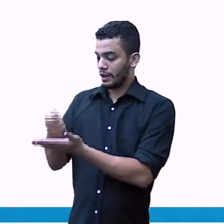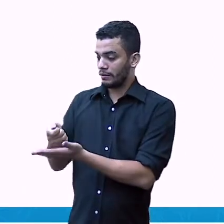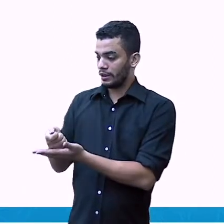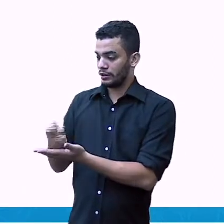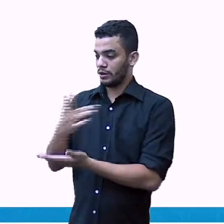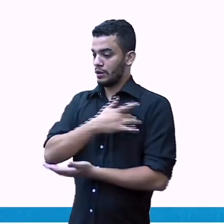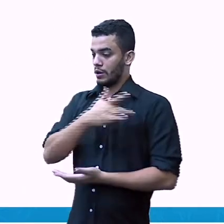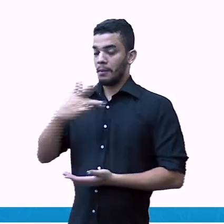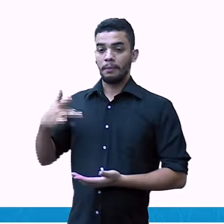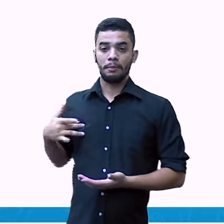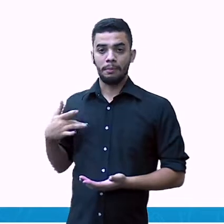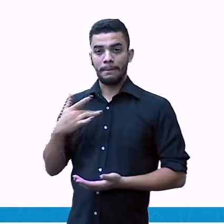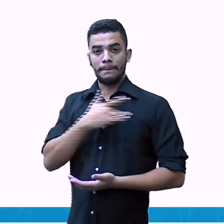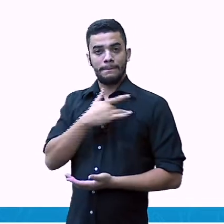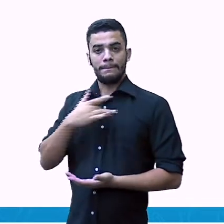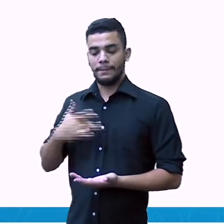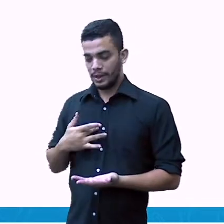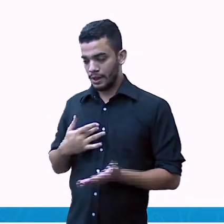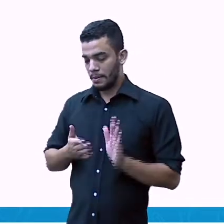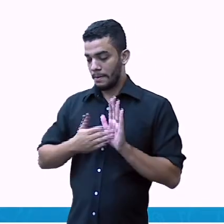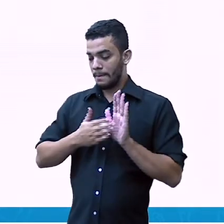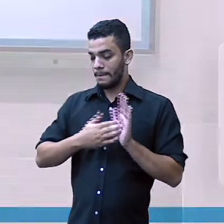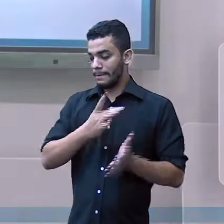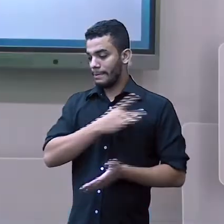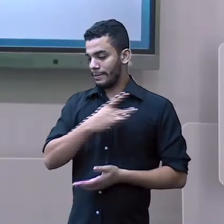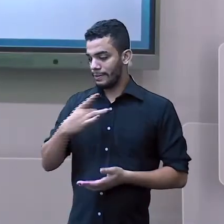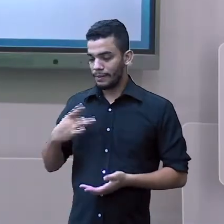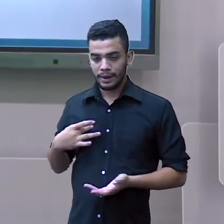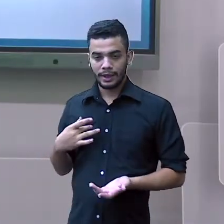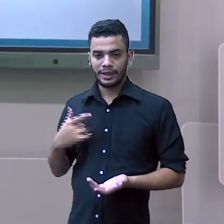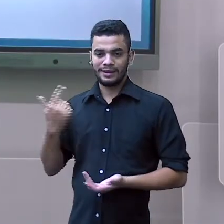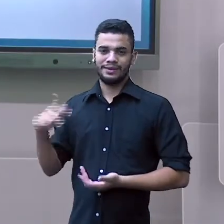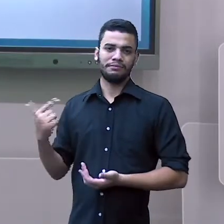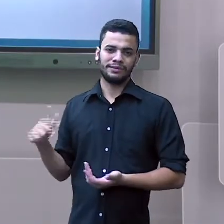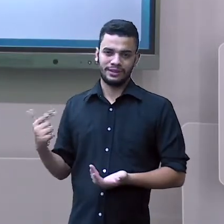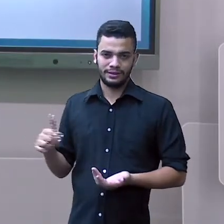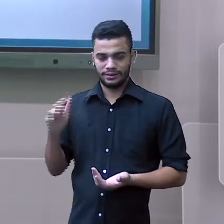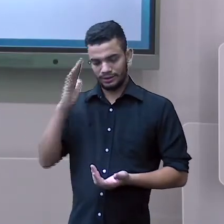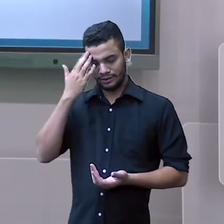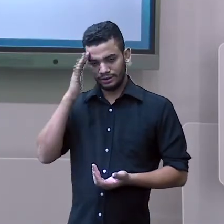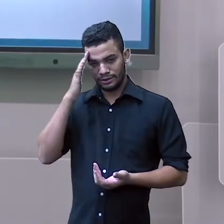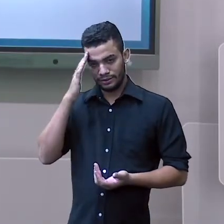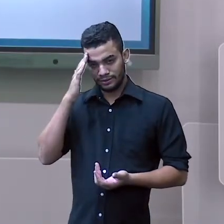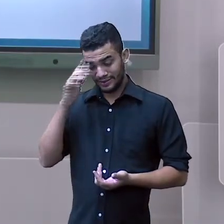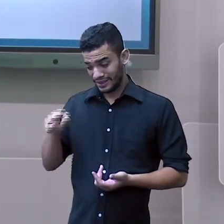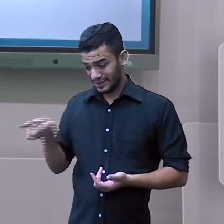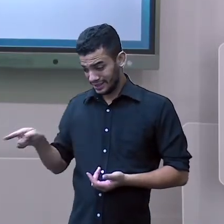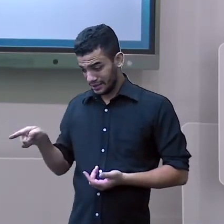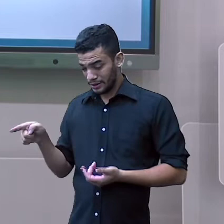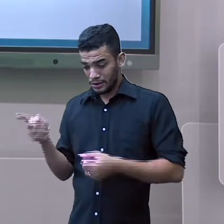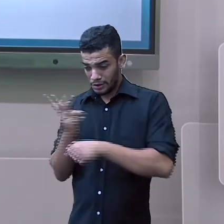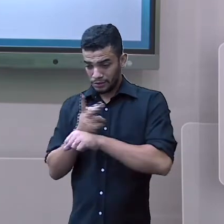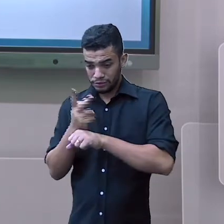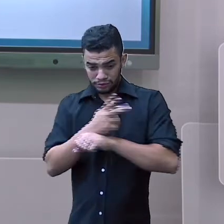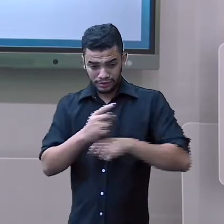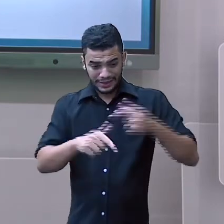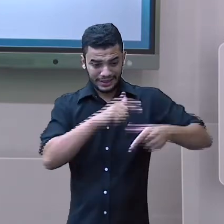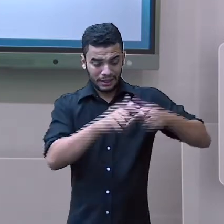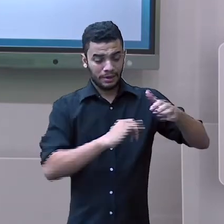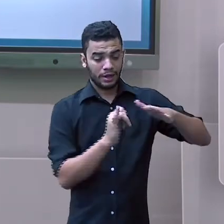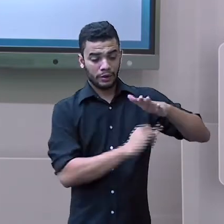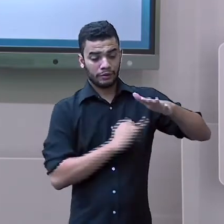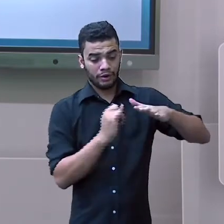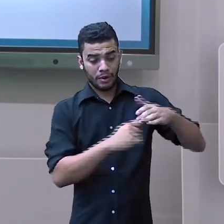esse tipo de trabalho aqui, muitas vezes, ele é procurado por falta de opção, porque